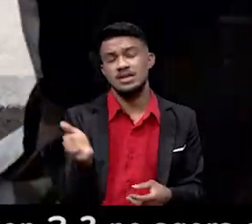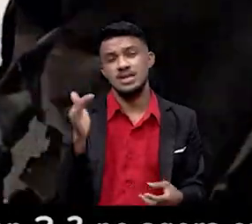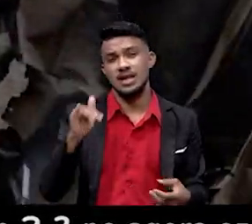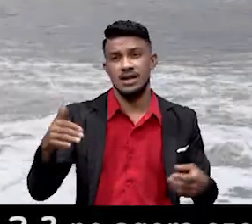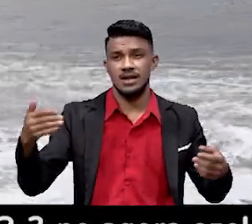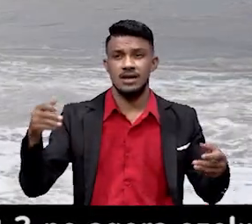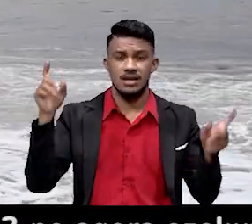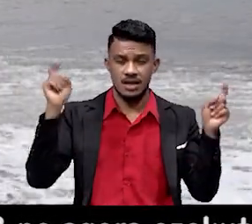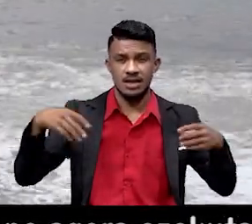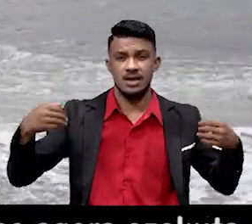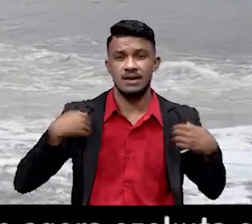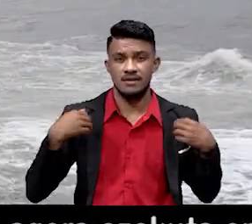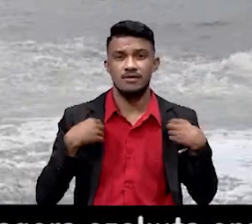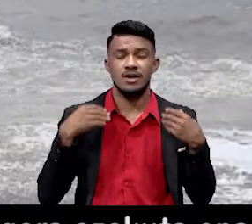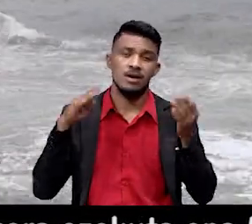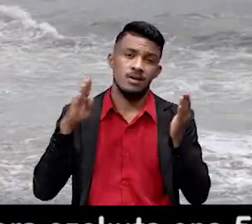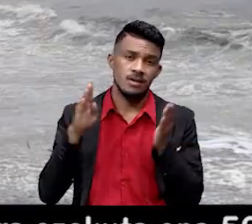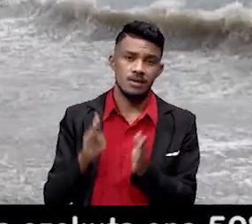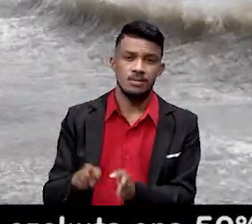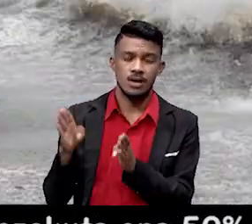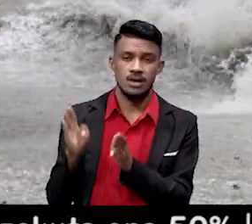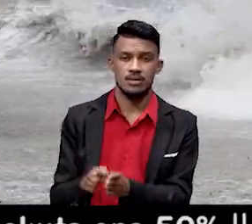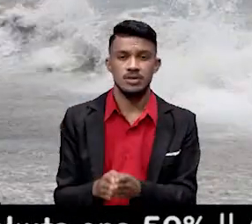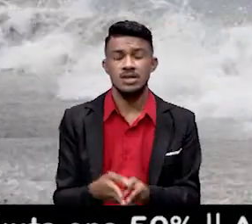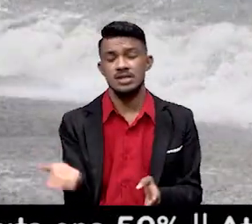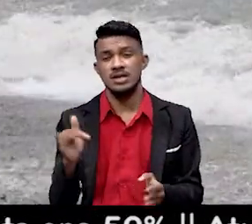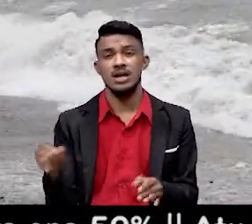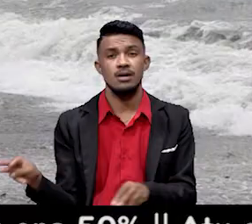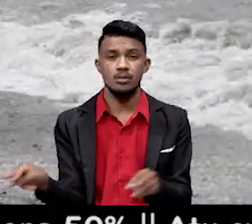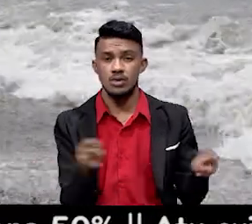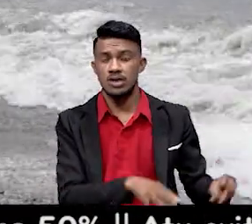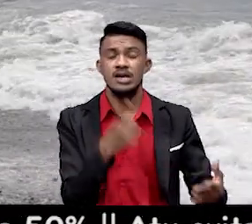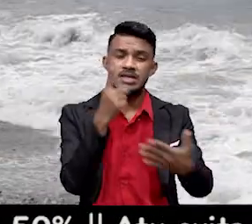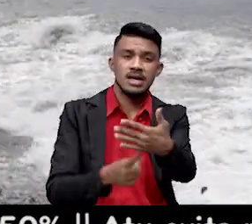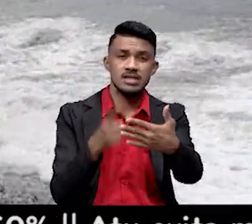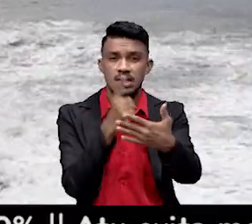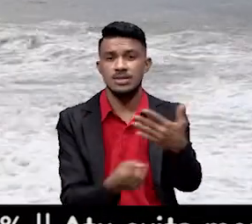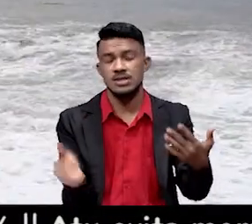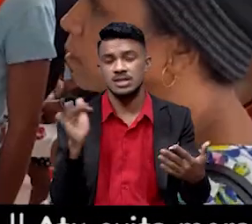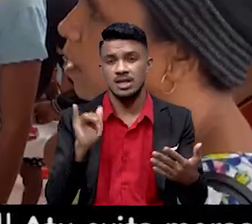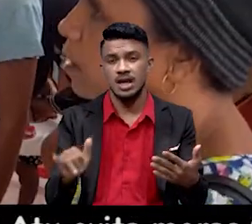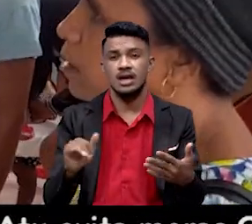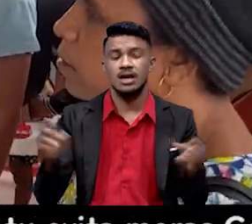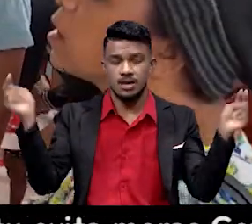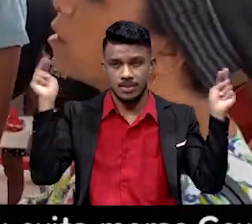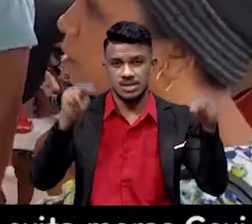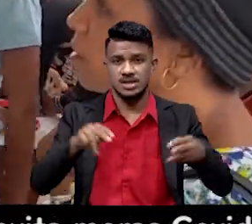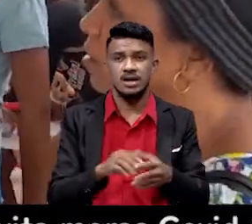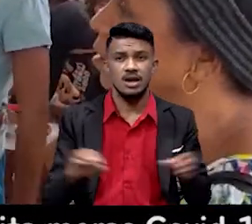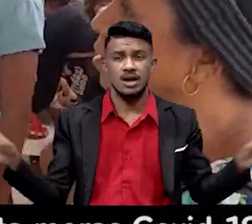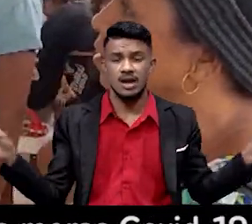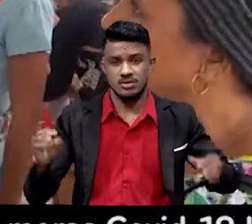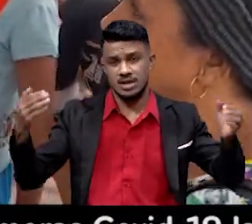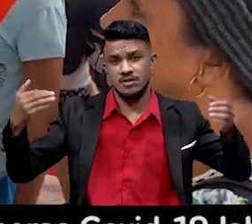ona kata ko ke tem que ser o vahira quando sira muda bane saída sera maxir necessidades la os akontese ti